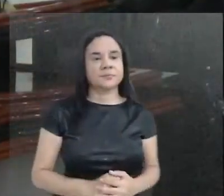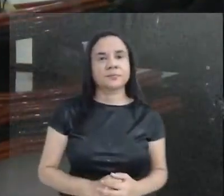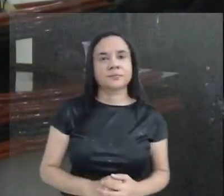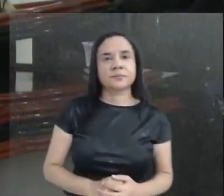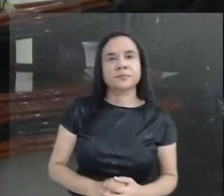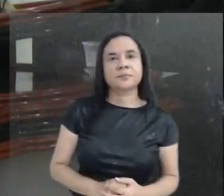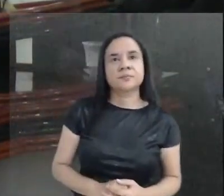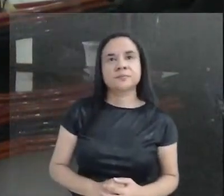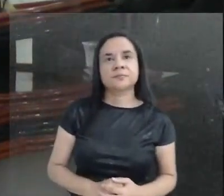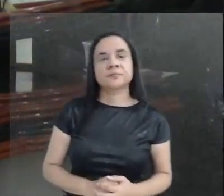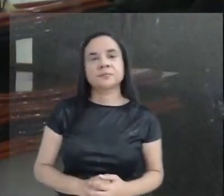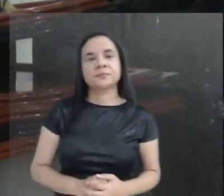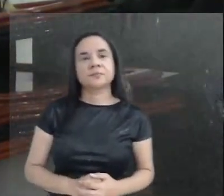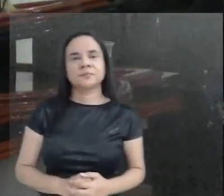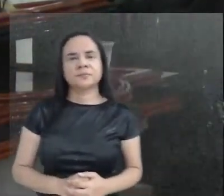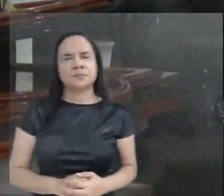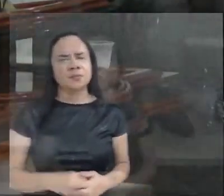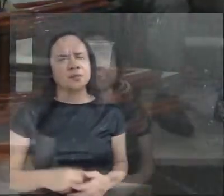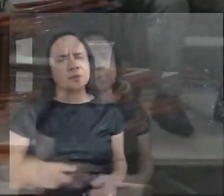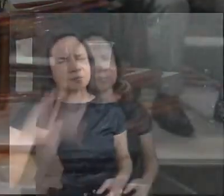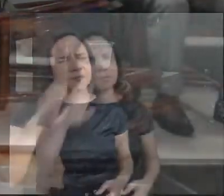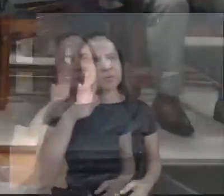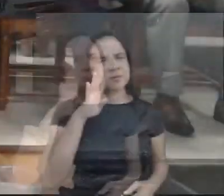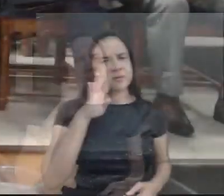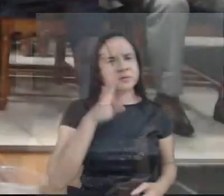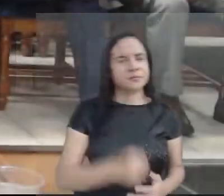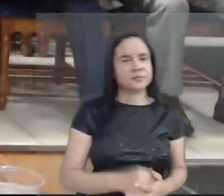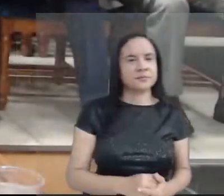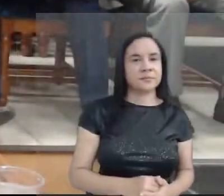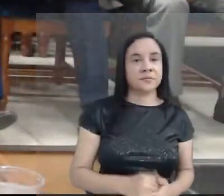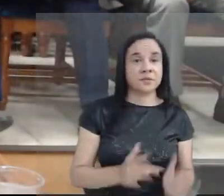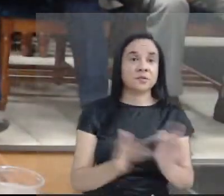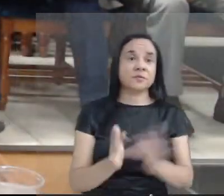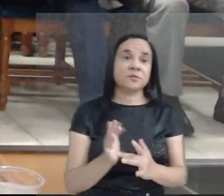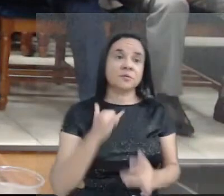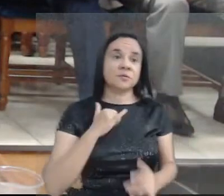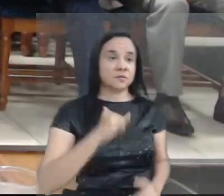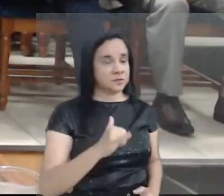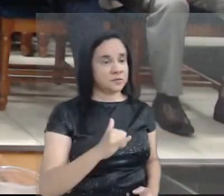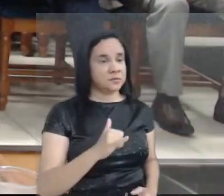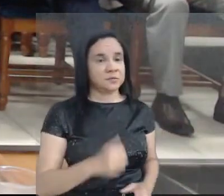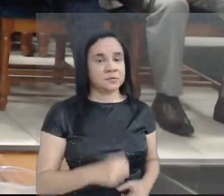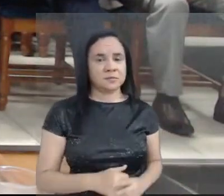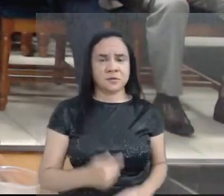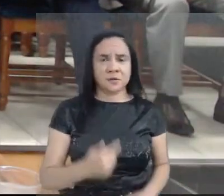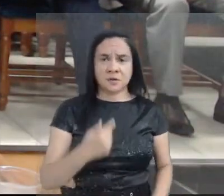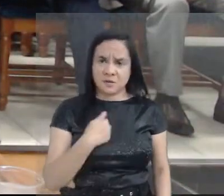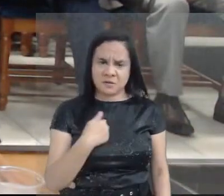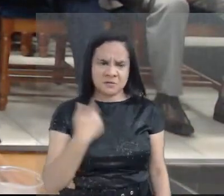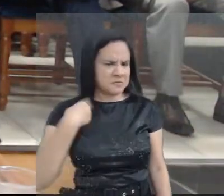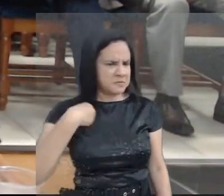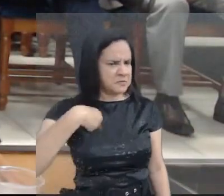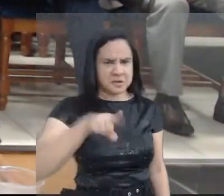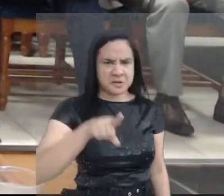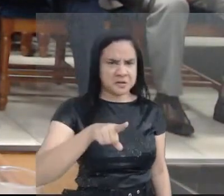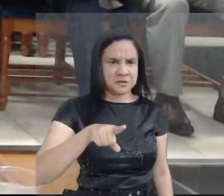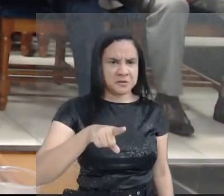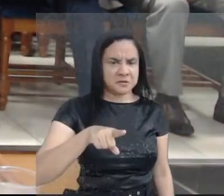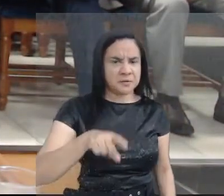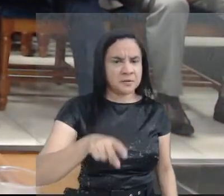Vamos olhar o lado sério da coisa. Eu não fui enviado a não ser as ovelhas